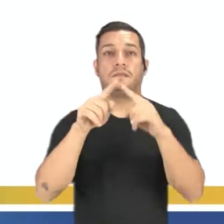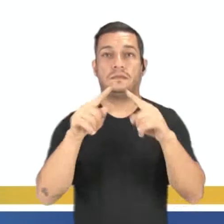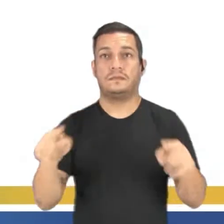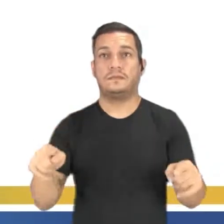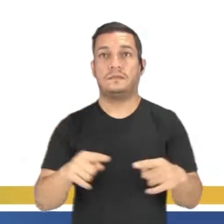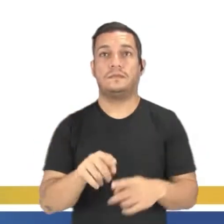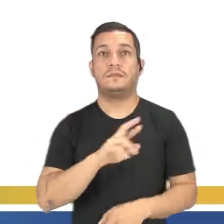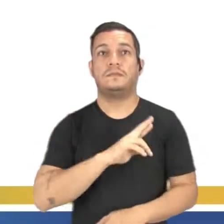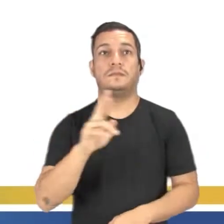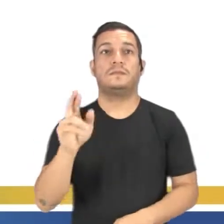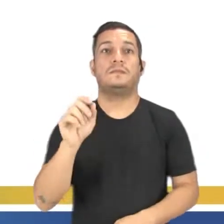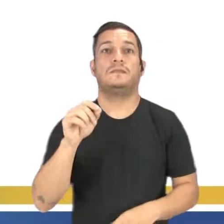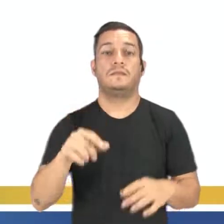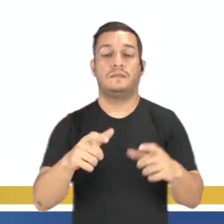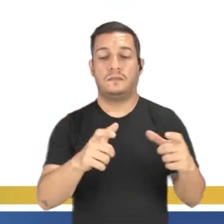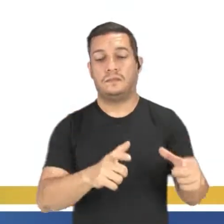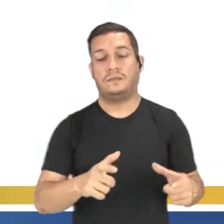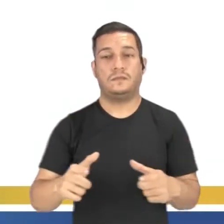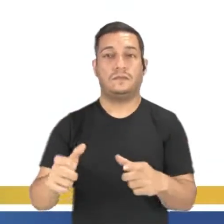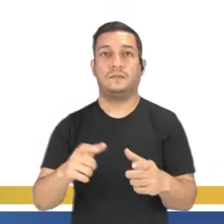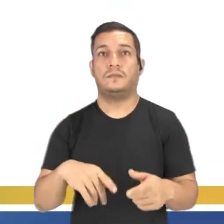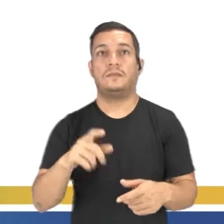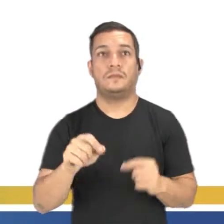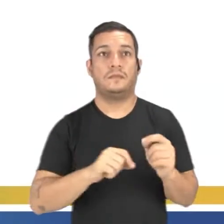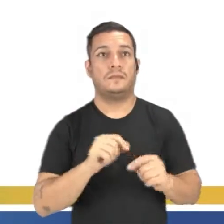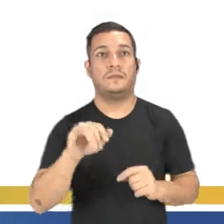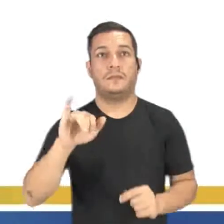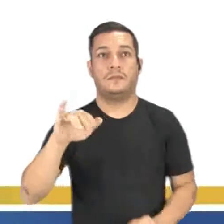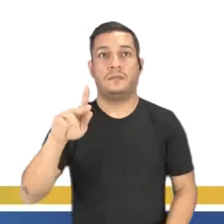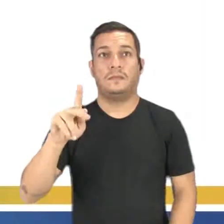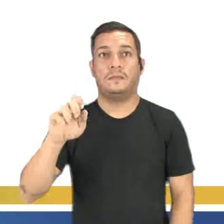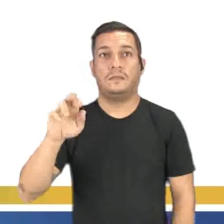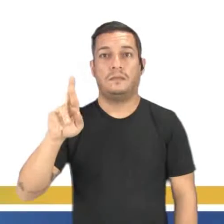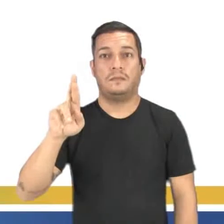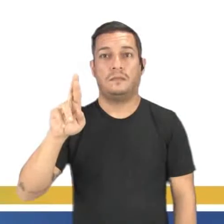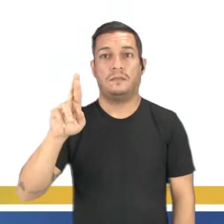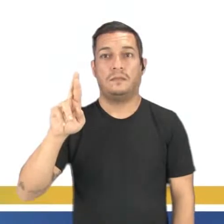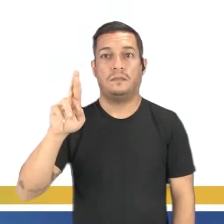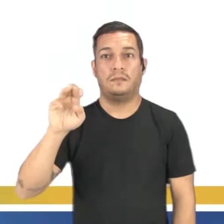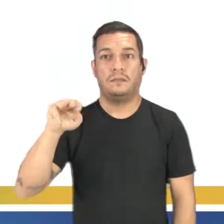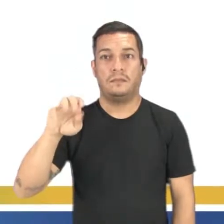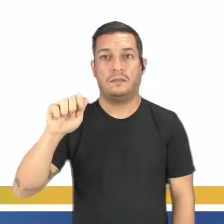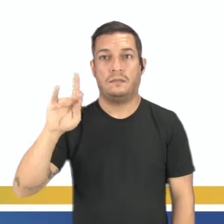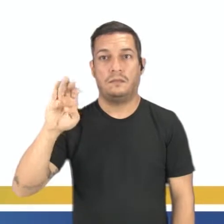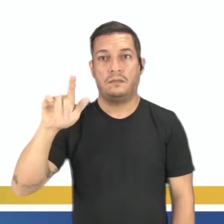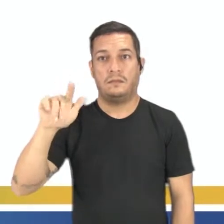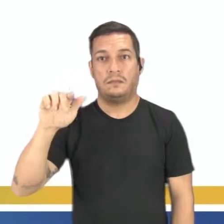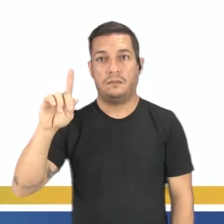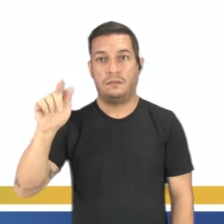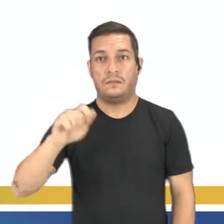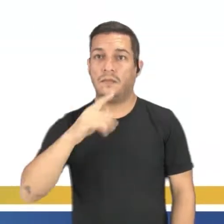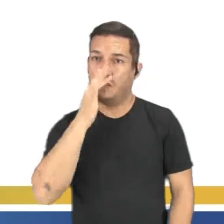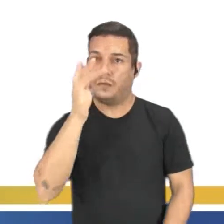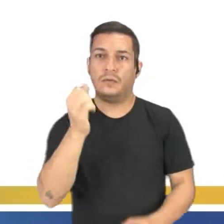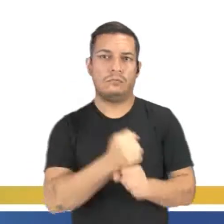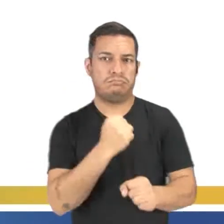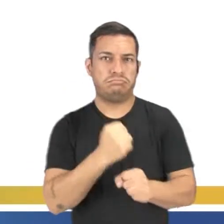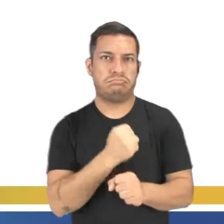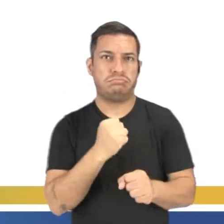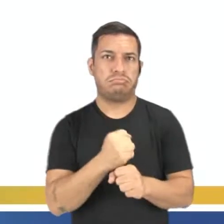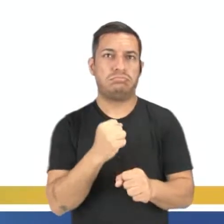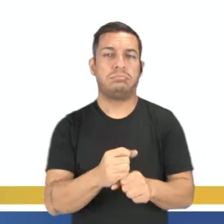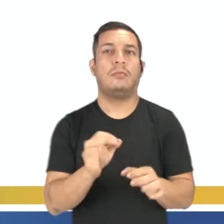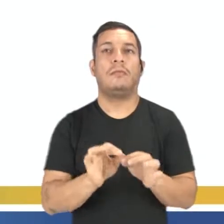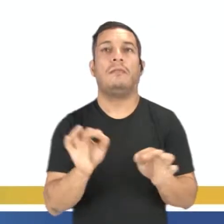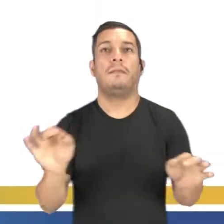seguir representa um terreno que será impermeabilizado para receber futuras obras. O metro quadrado do